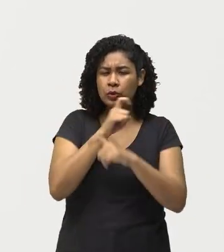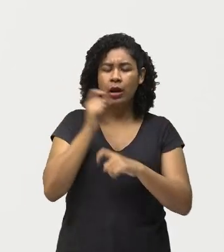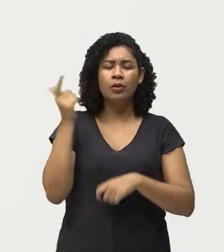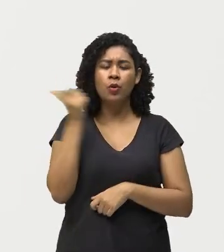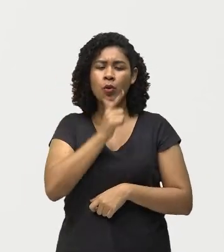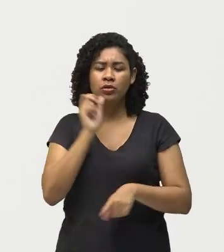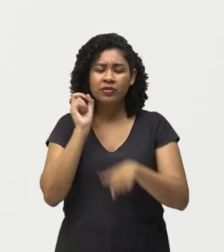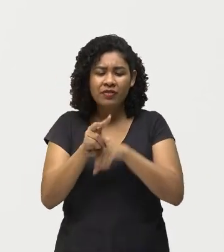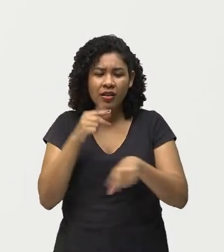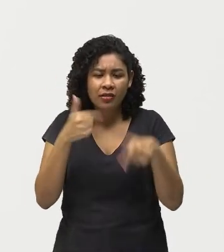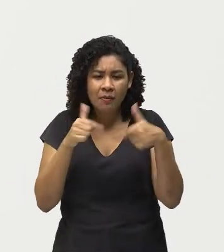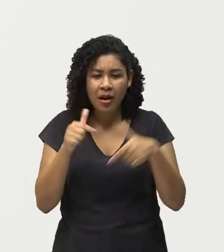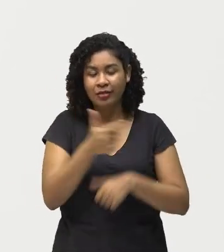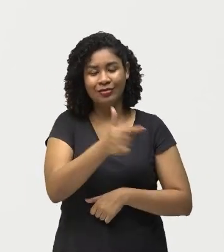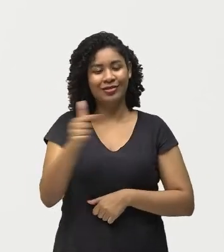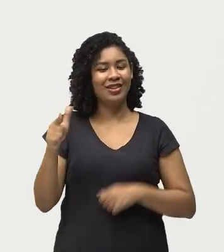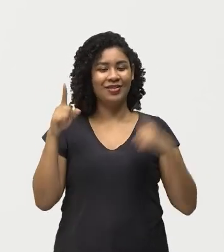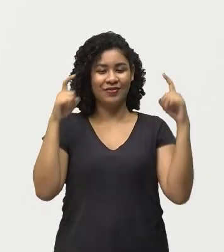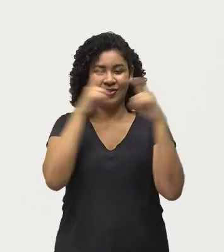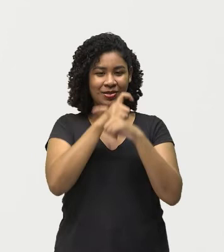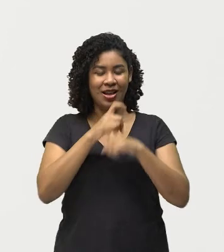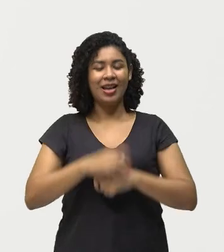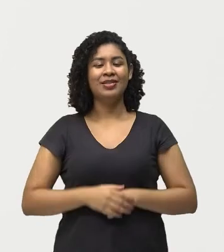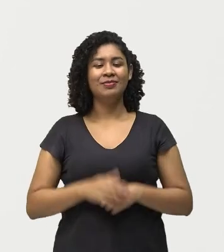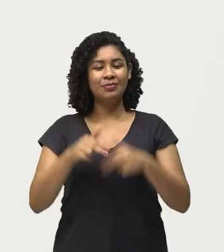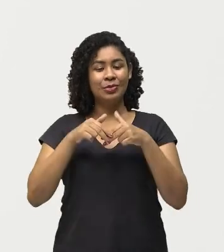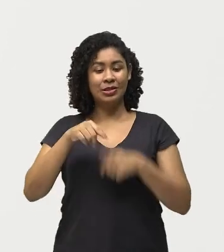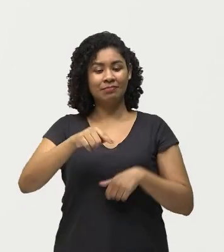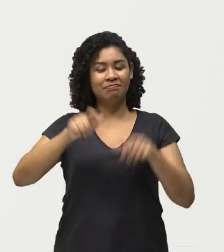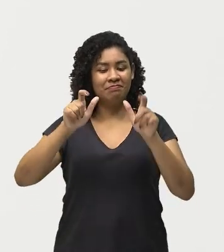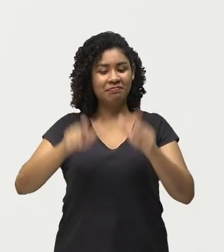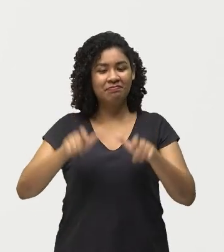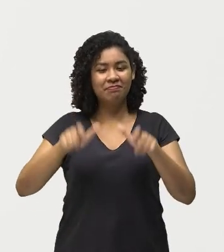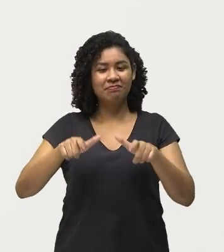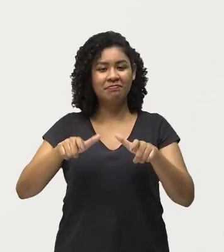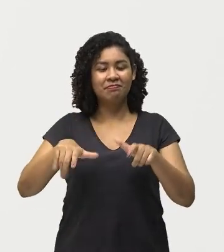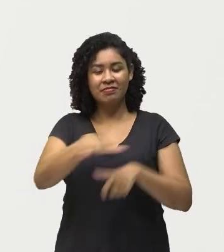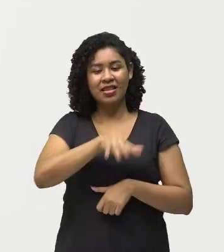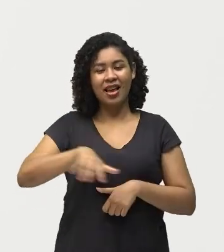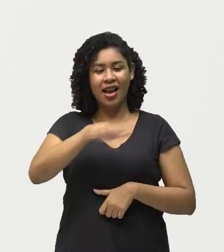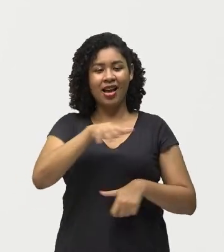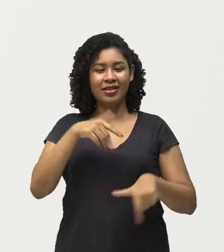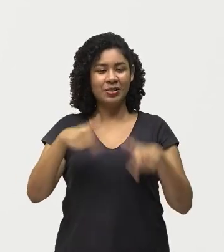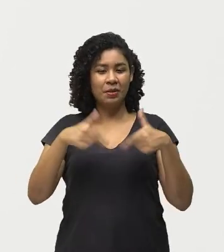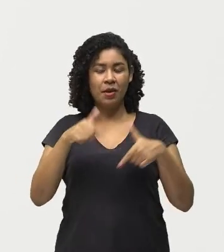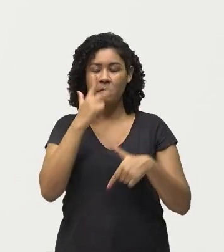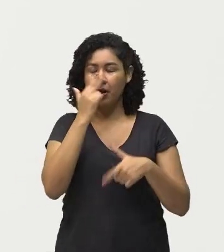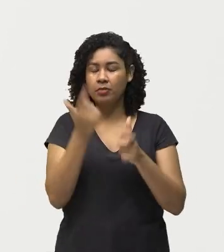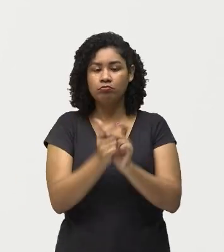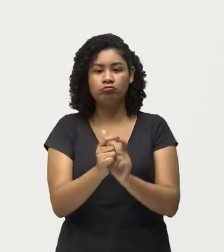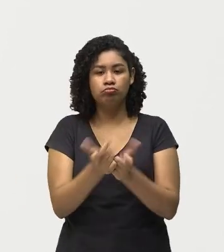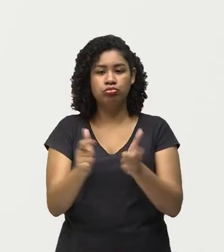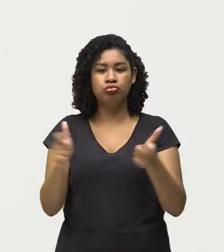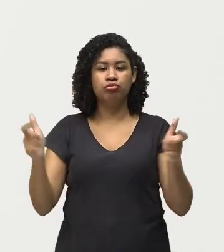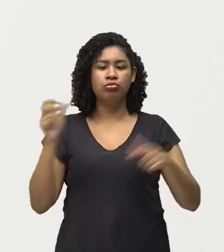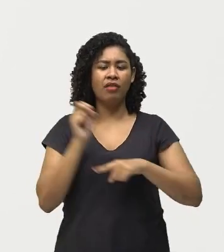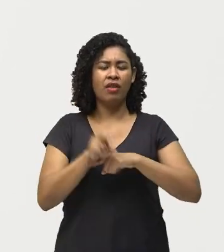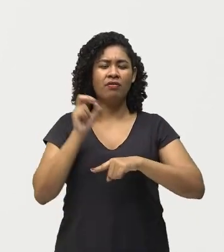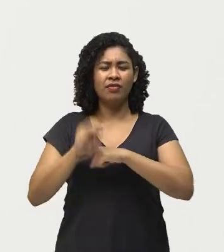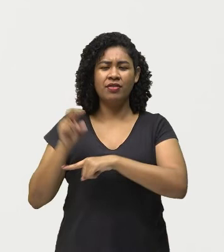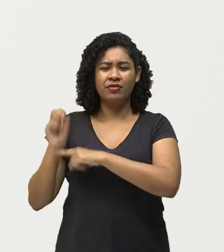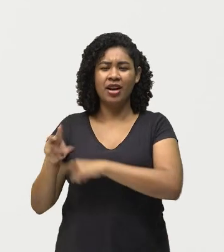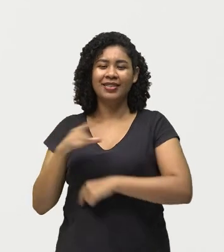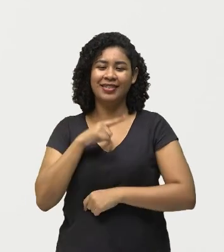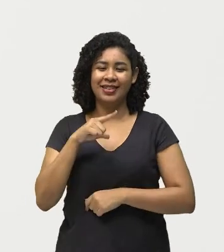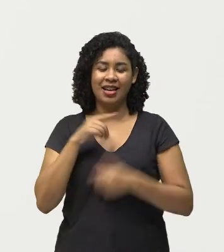encontrar trabalho, né? Porque é um mercado está em expansão, né? Está amplo,